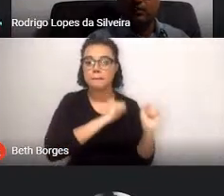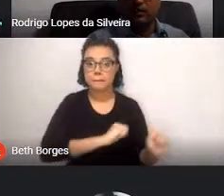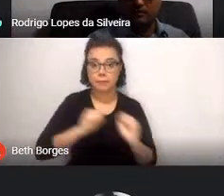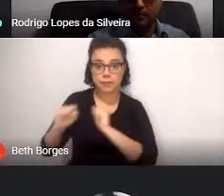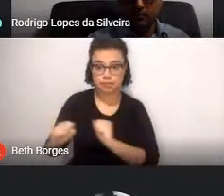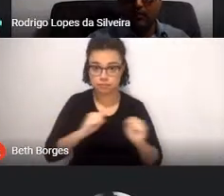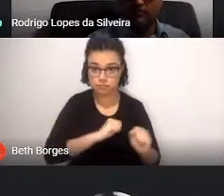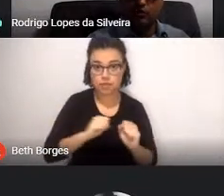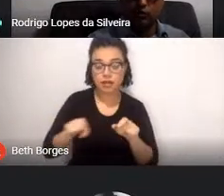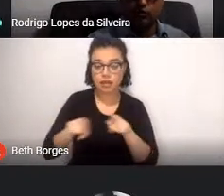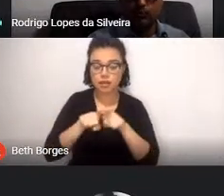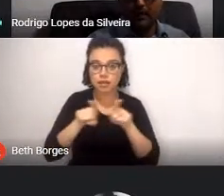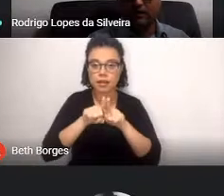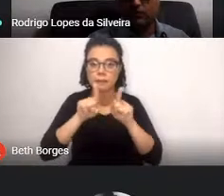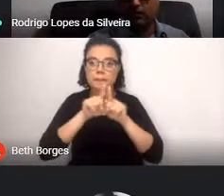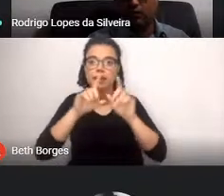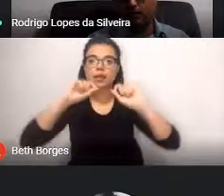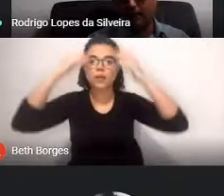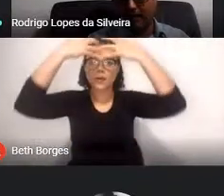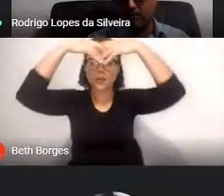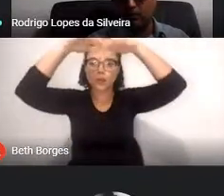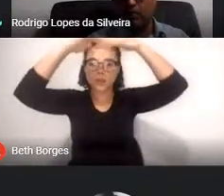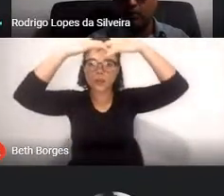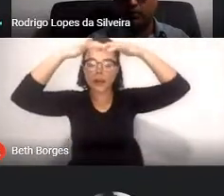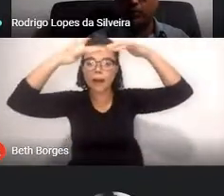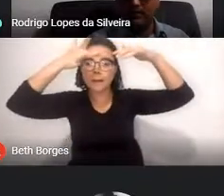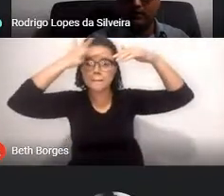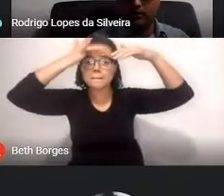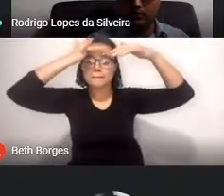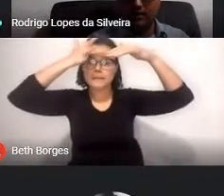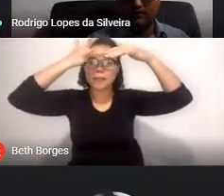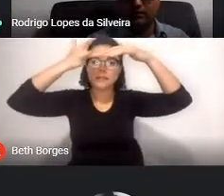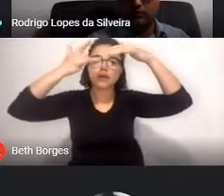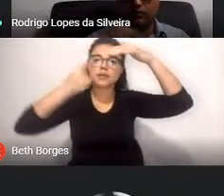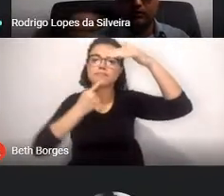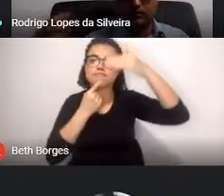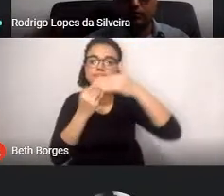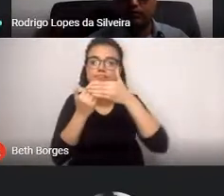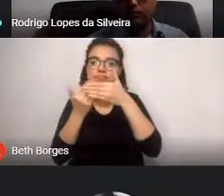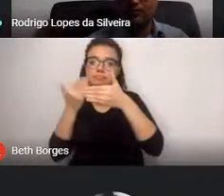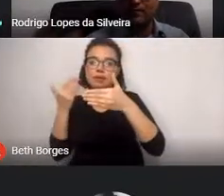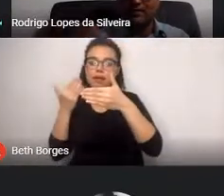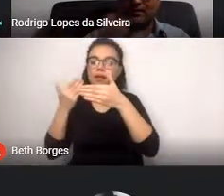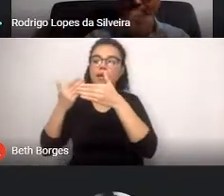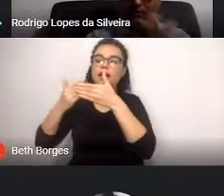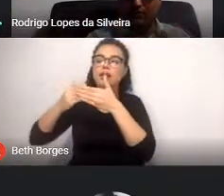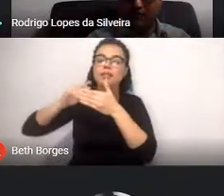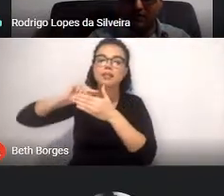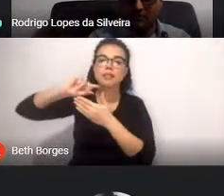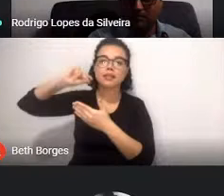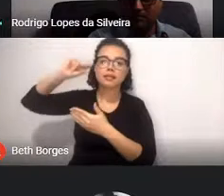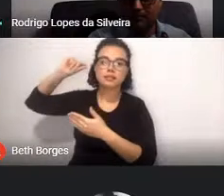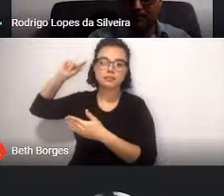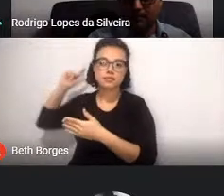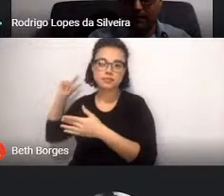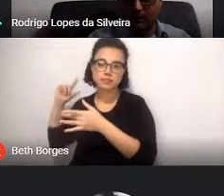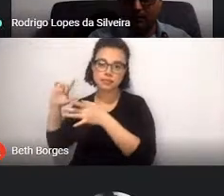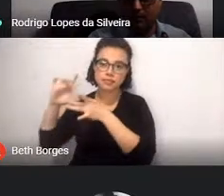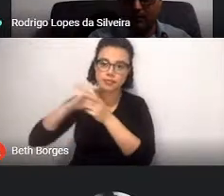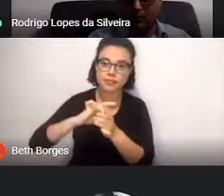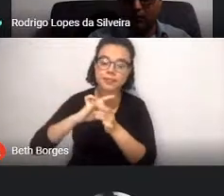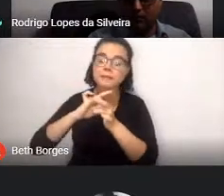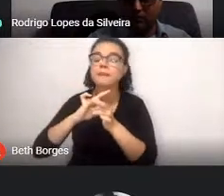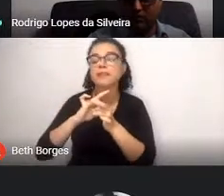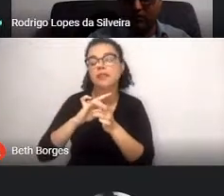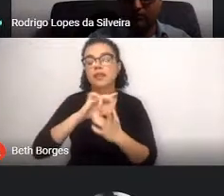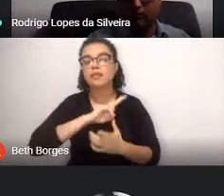comunicação com as memórias de curto, médio e longo prazo, onde com essa comunicação o conteúdo vem